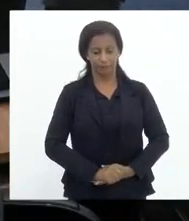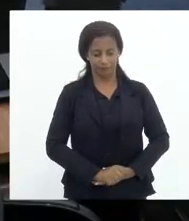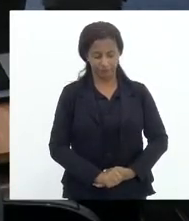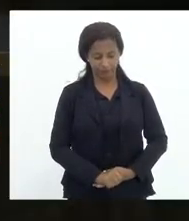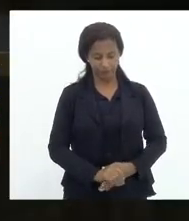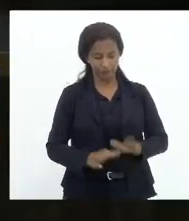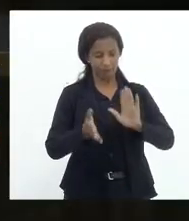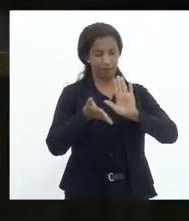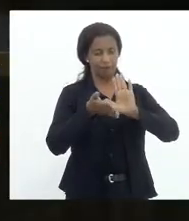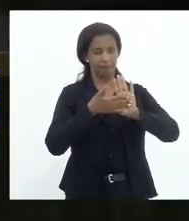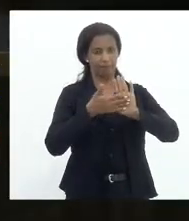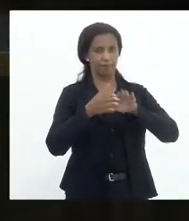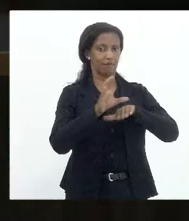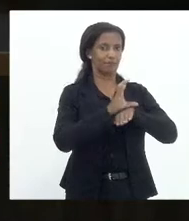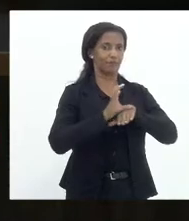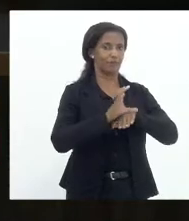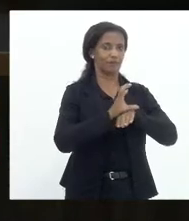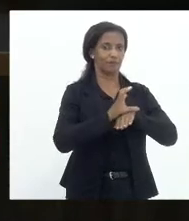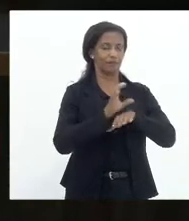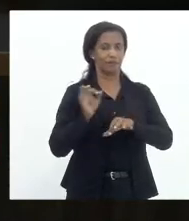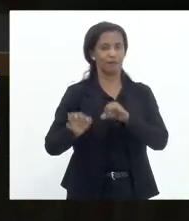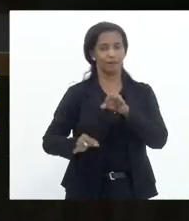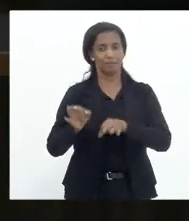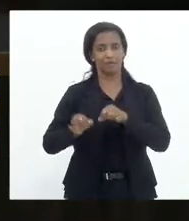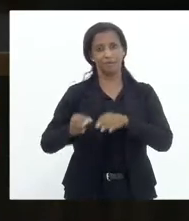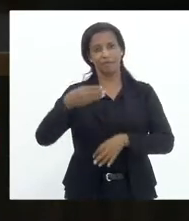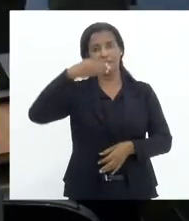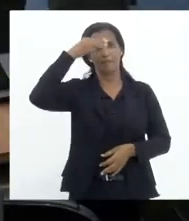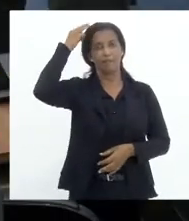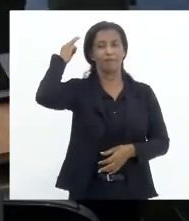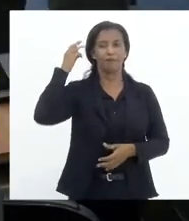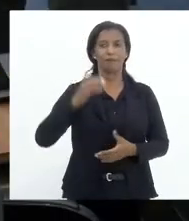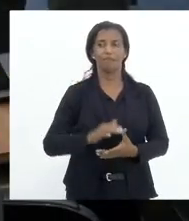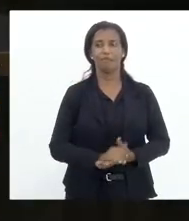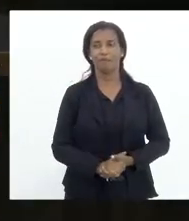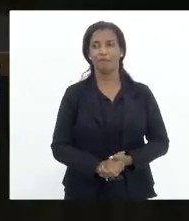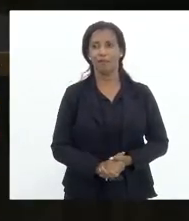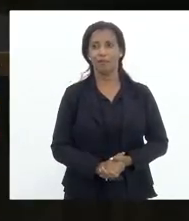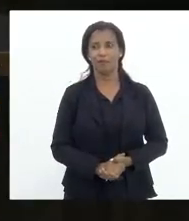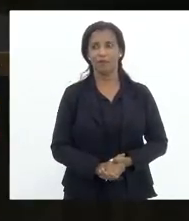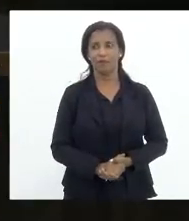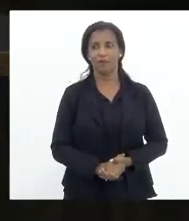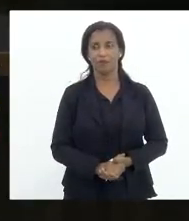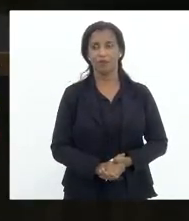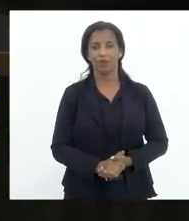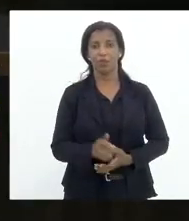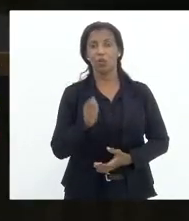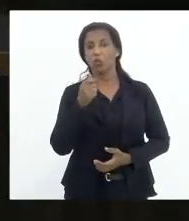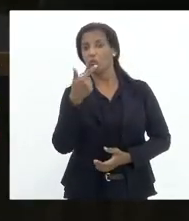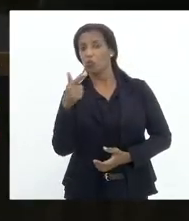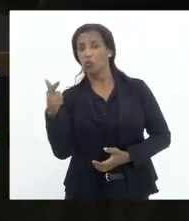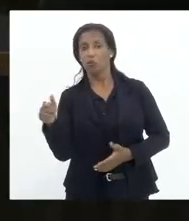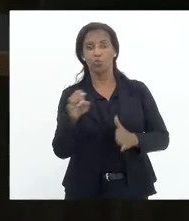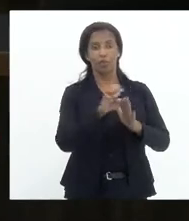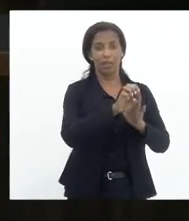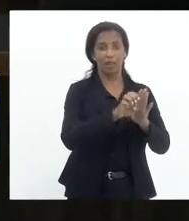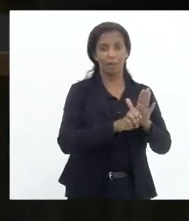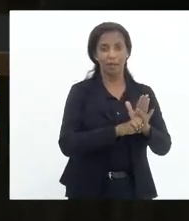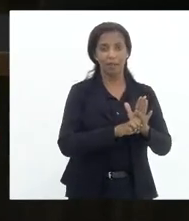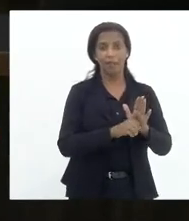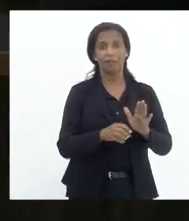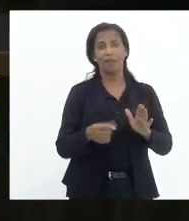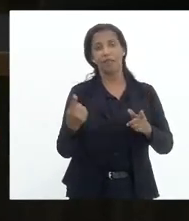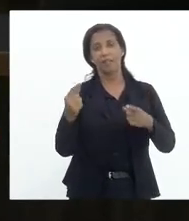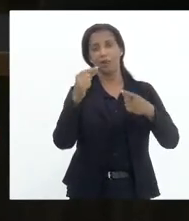e para emitir parecer pela comissão de condição Justiça Deputado Márcio Pacheco tão não havendo as emendas não há destaque para os Réus